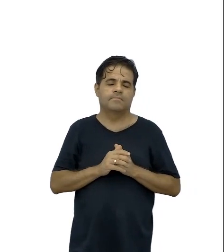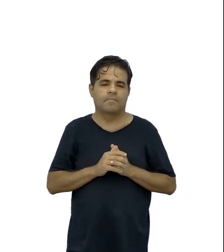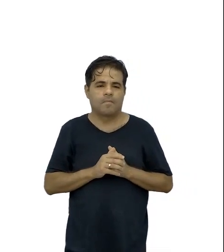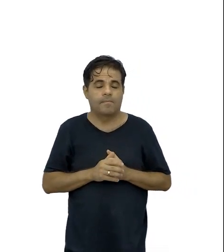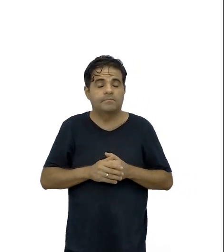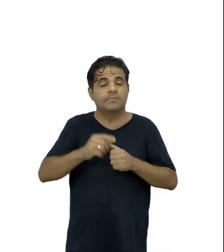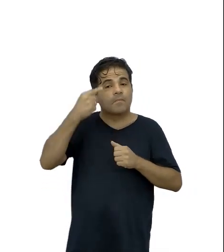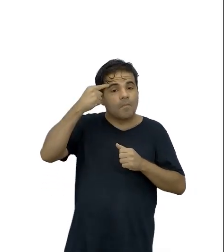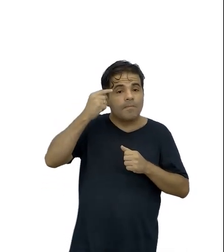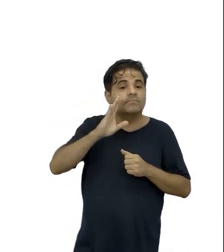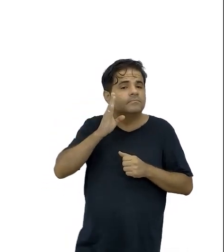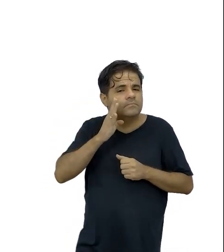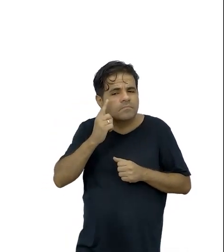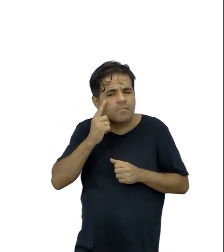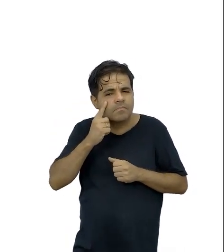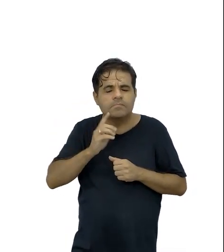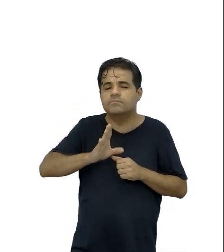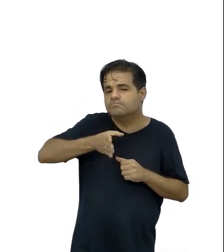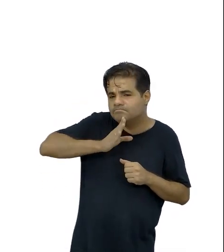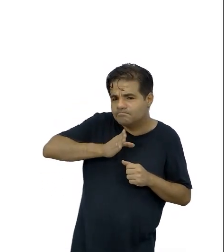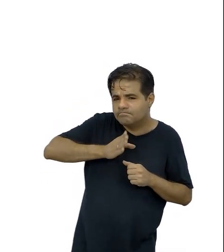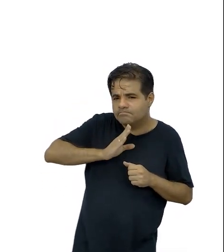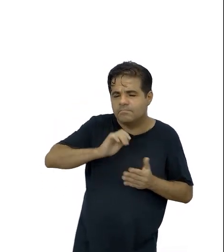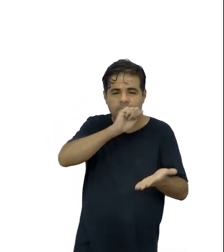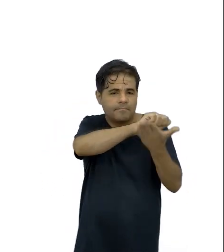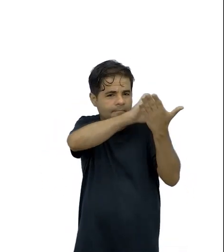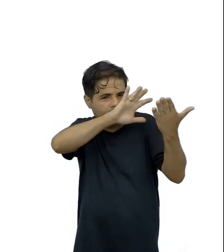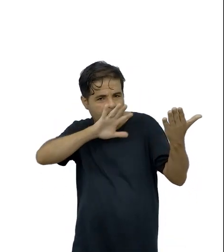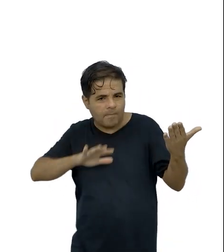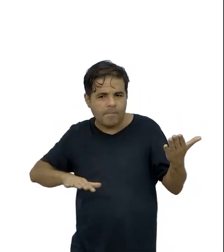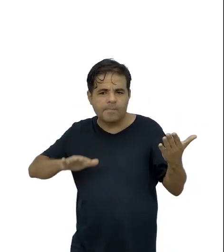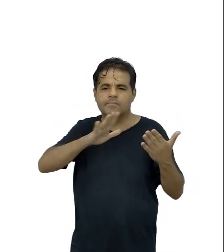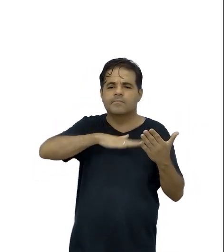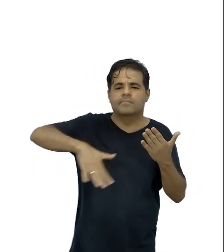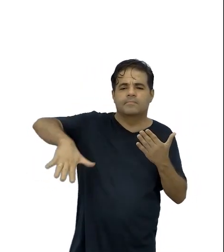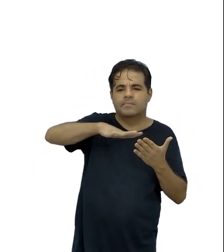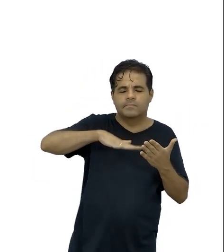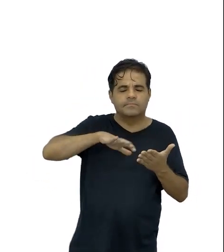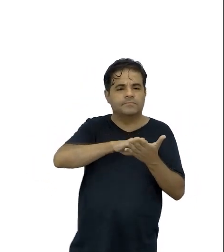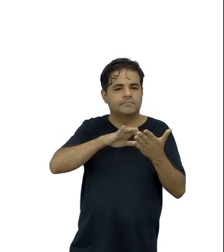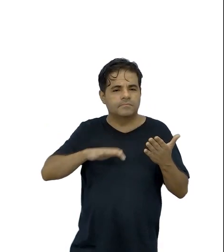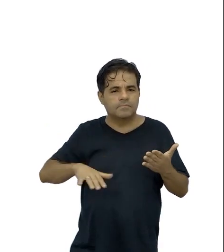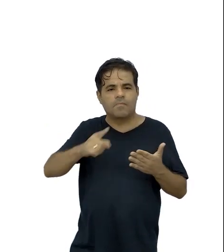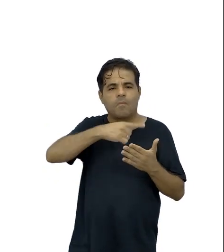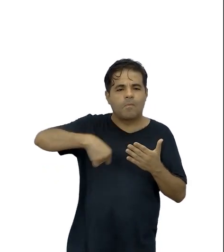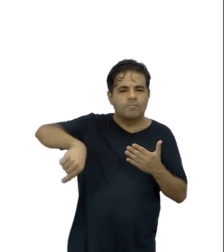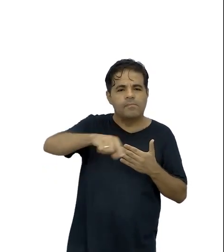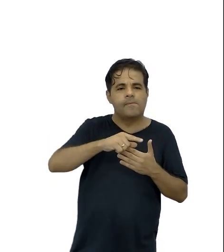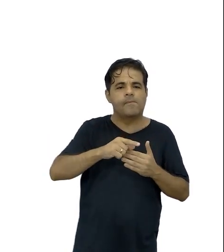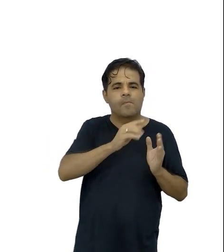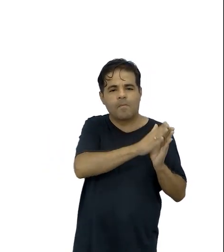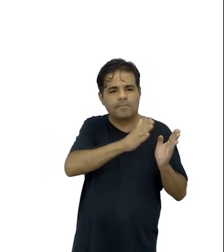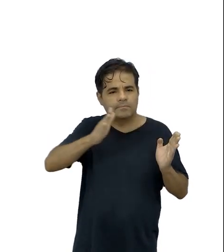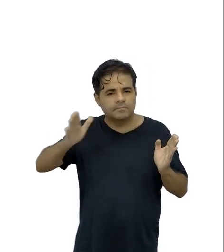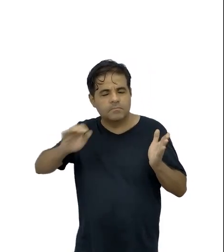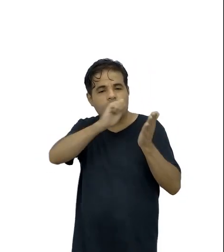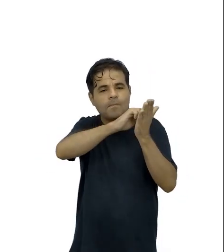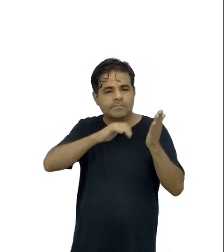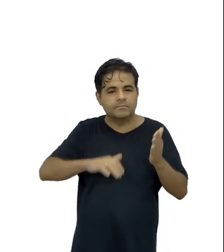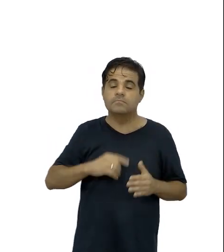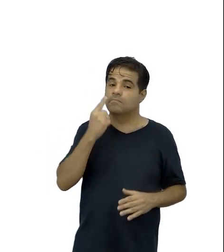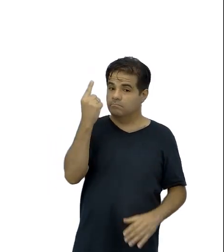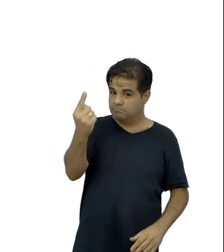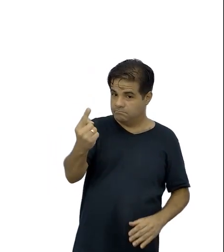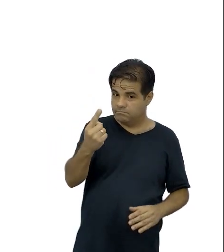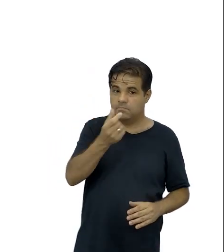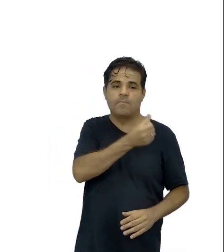Então, vamos conhecer a atividade, tá? Uma atividade aí da nossa sequência de atividade 1,